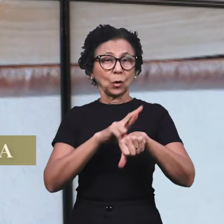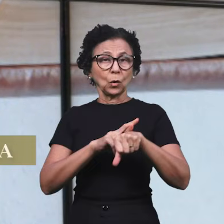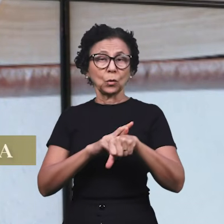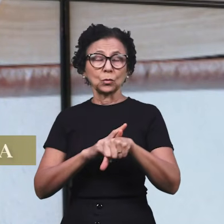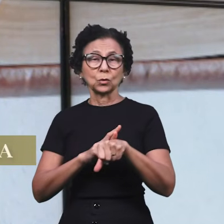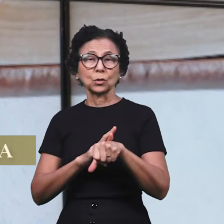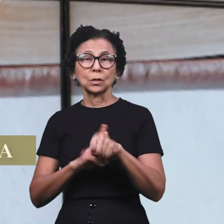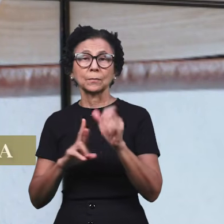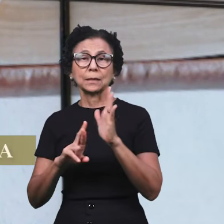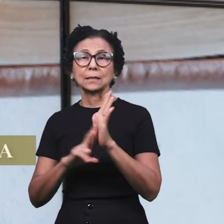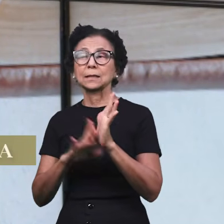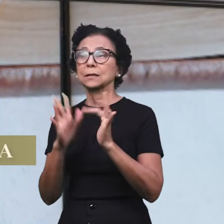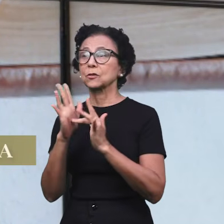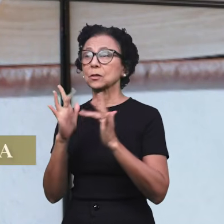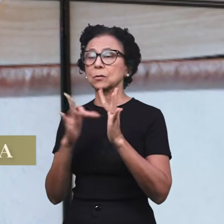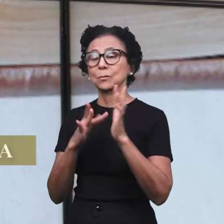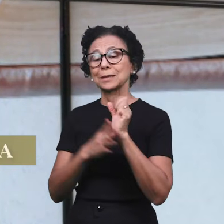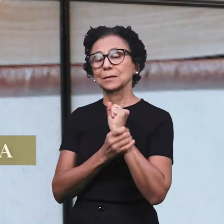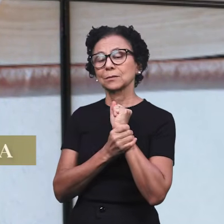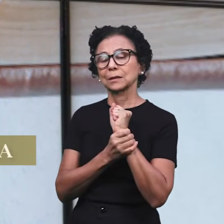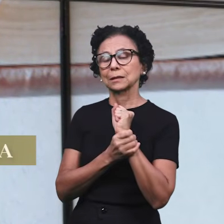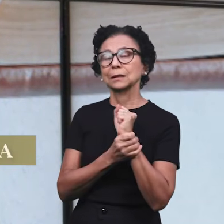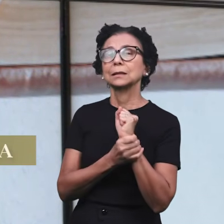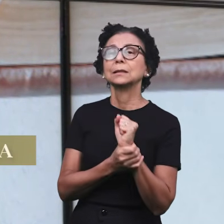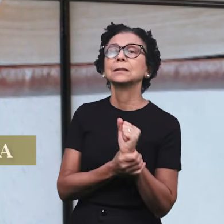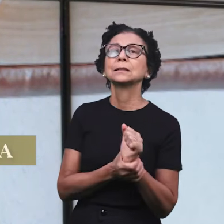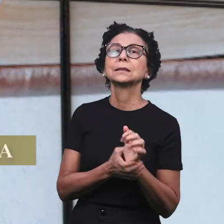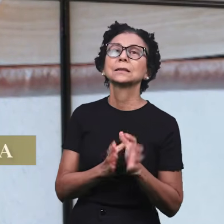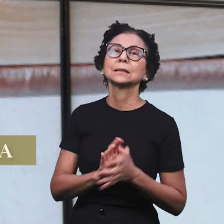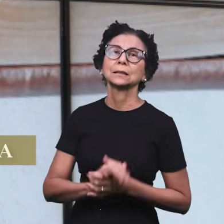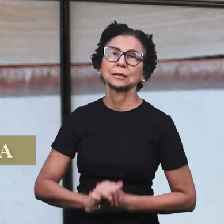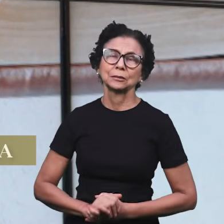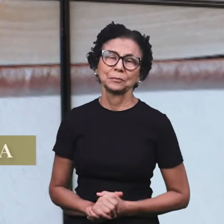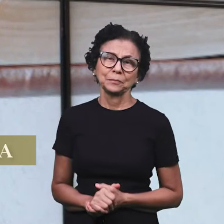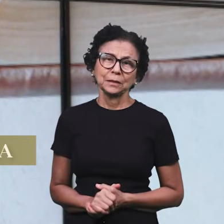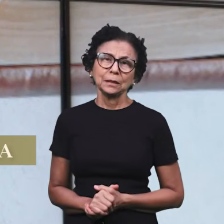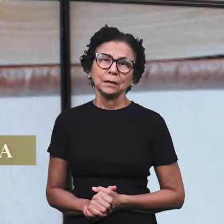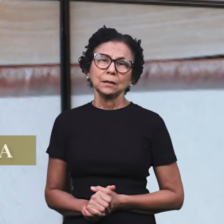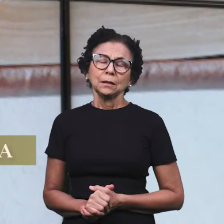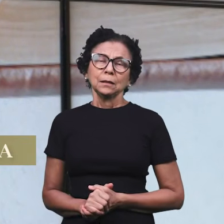E precisamos de ter uma coluna,